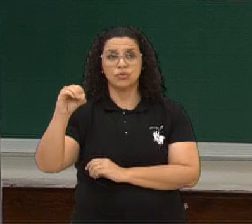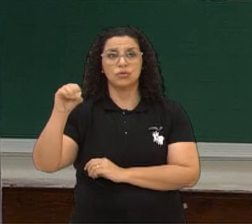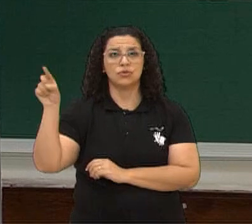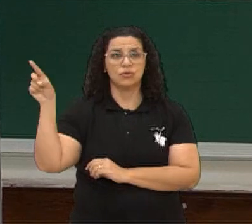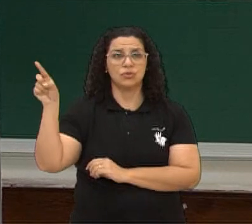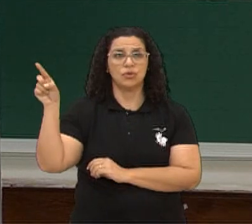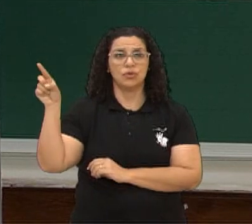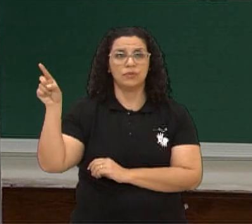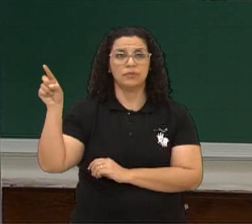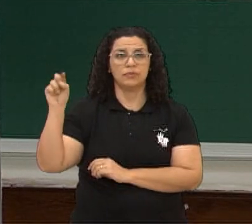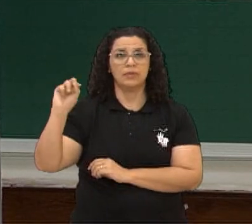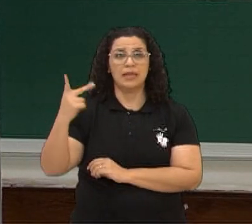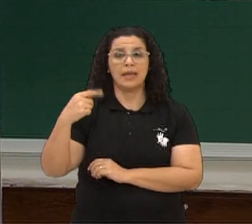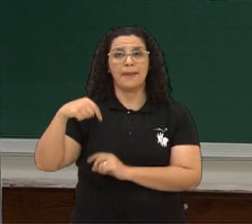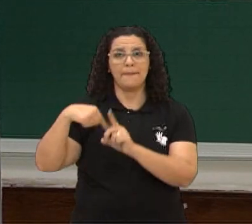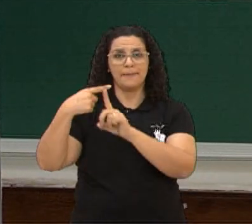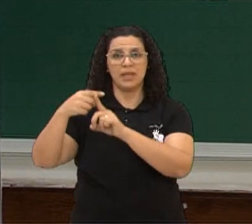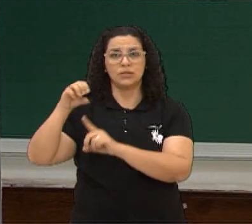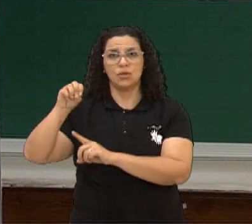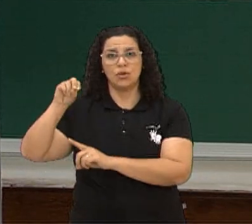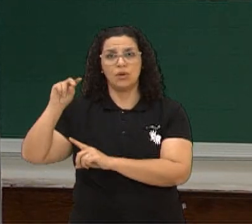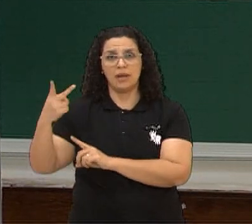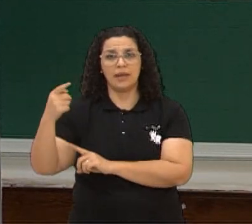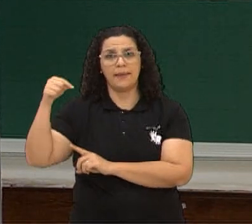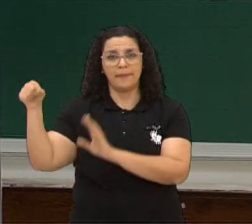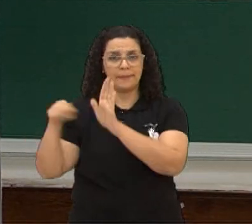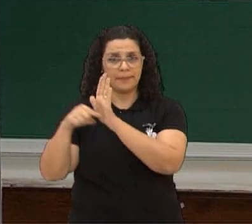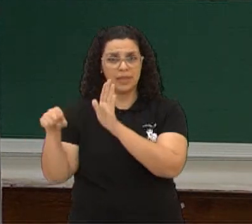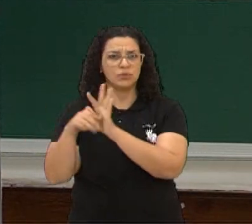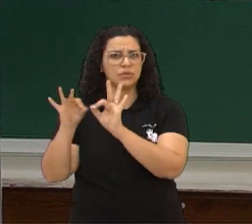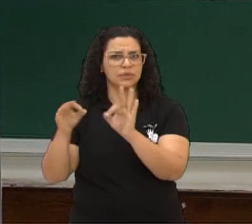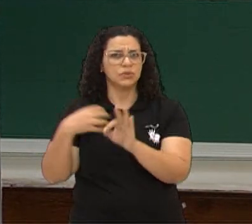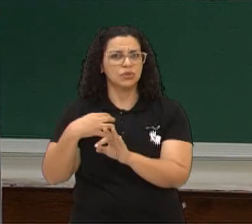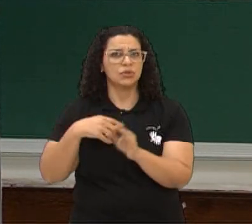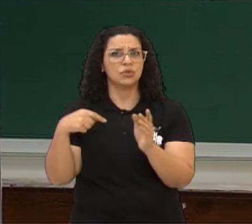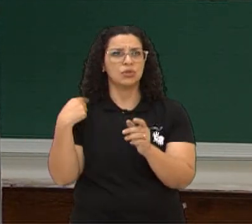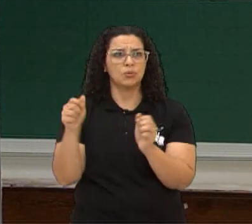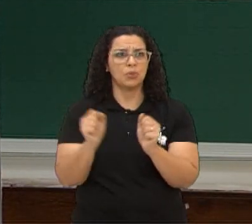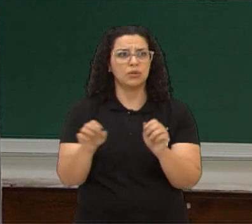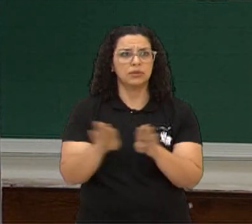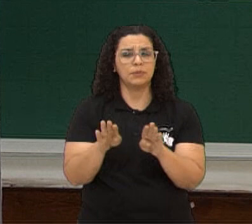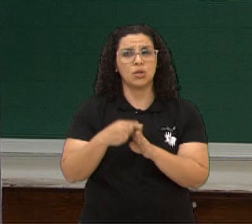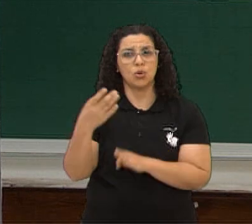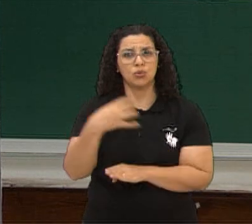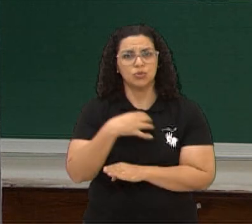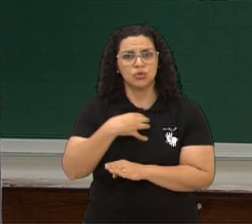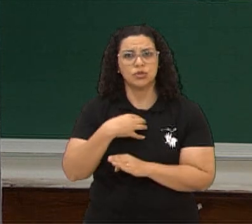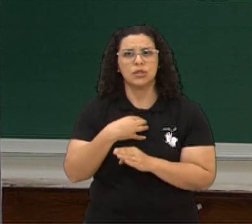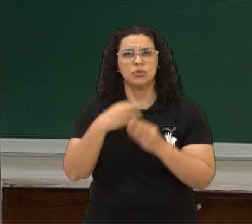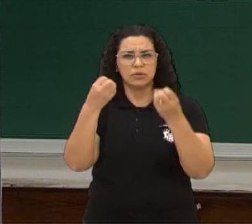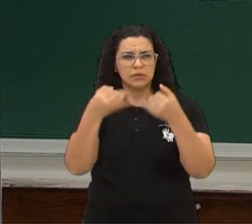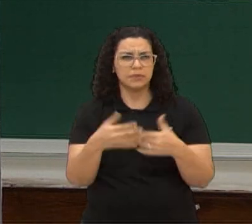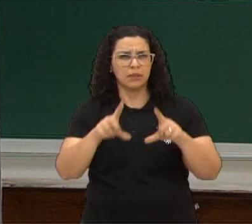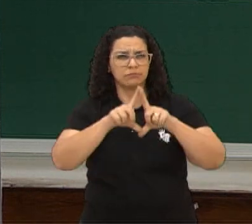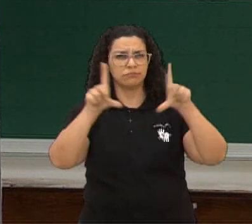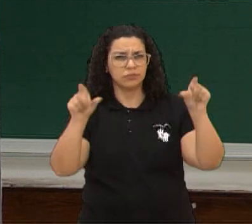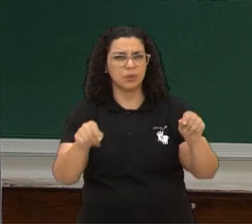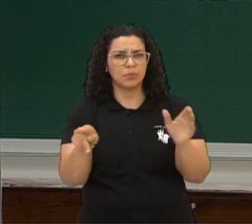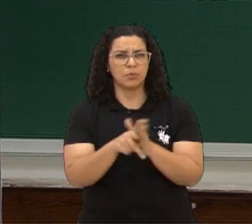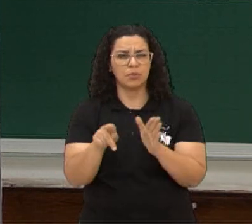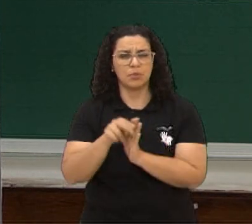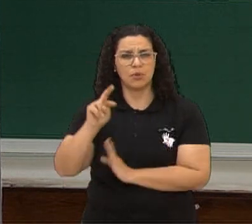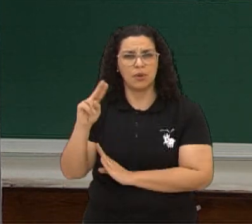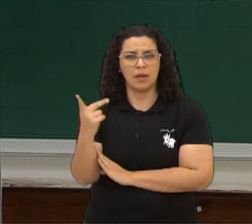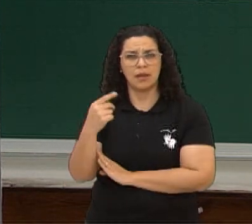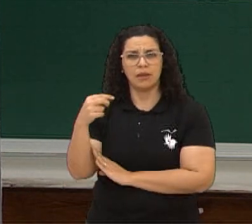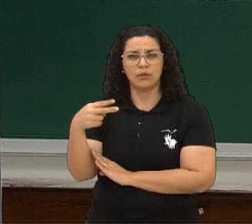assim, com H+ e OH-, que fica mais simples, ou podemos usar a outra expressão da autoionização da